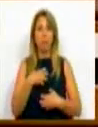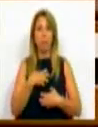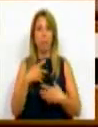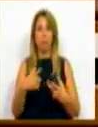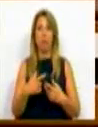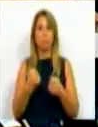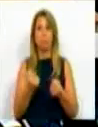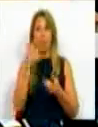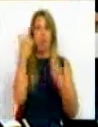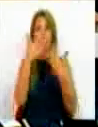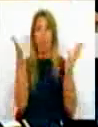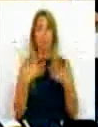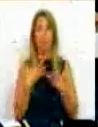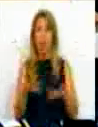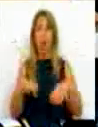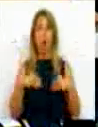maioria.